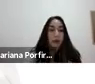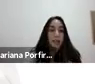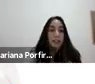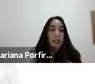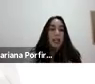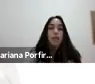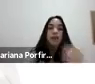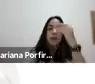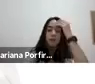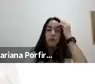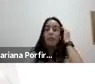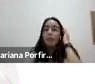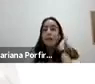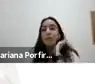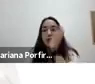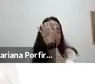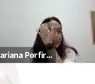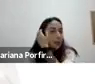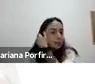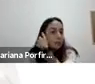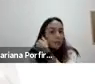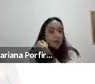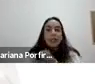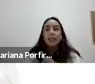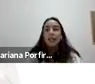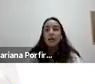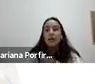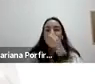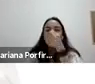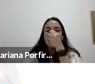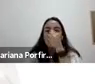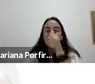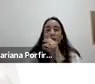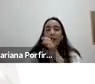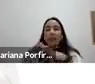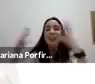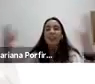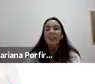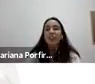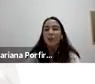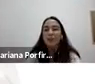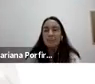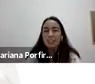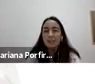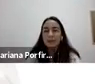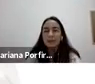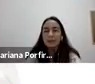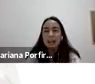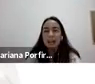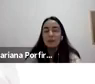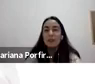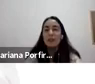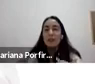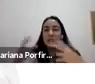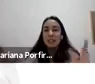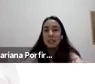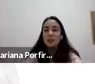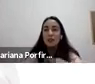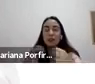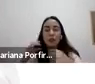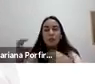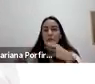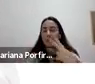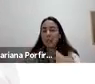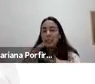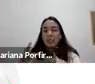ou chupeta, ele prejudica o aleitamento materno. Então, isso é uma grande indústria, né? Indústria